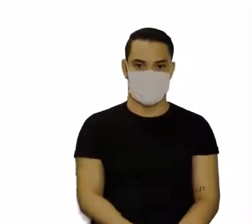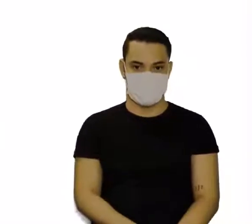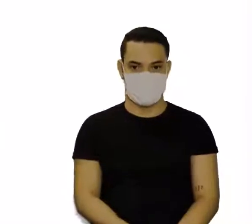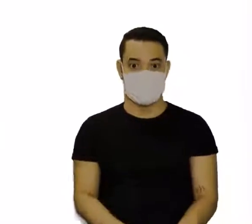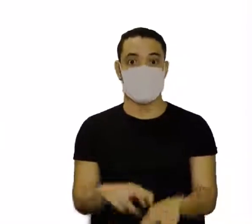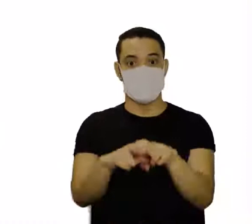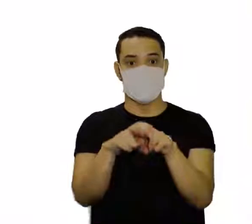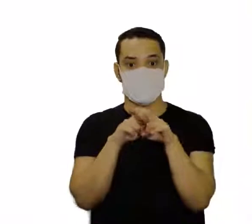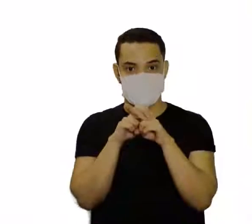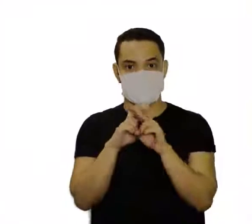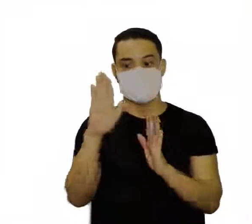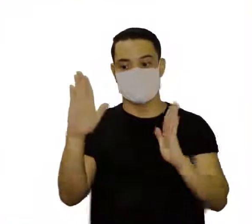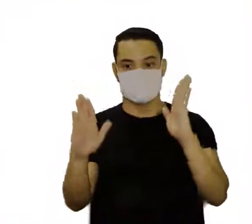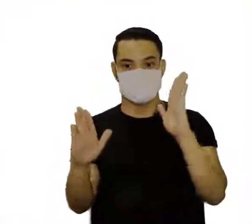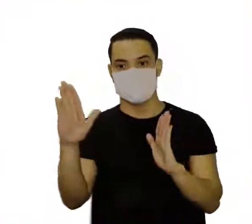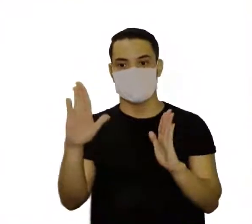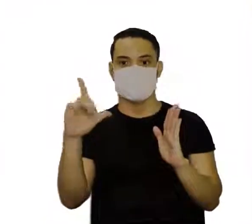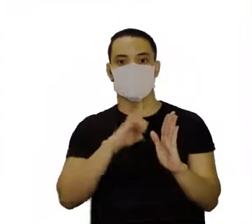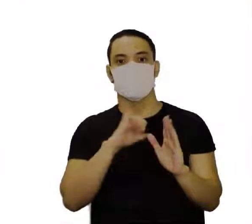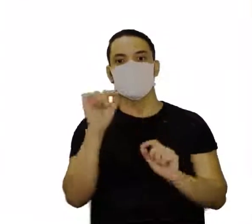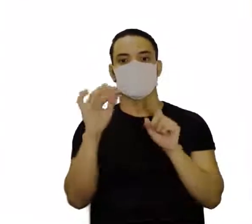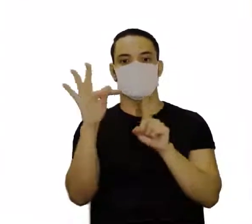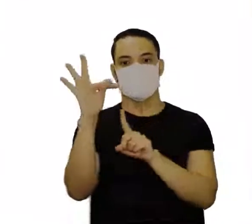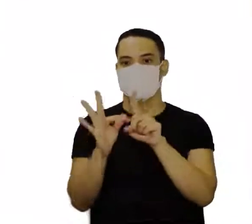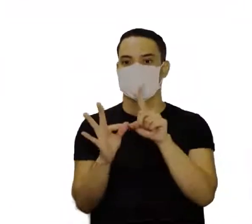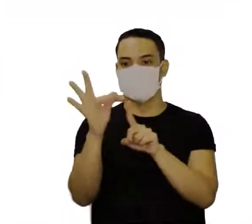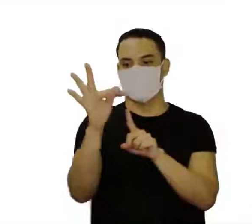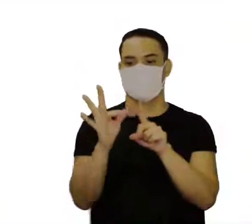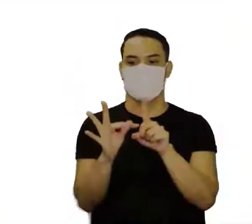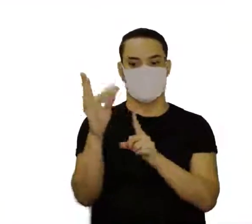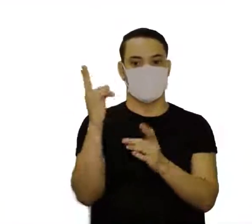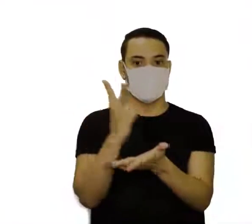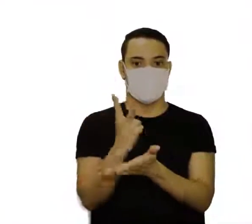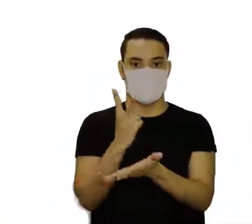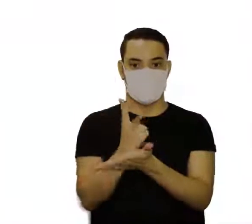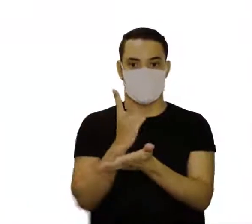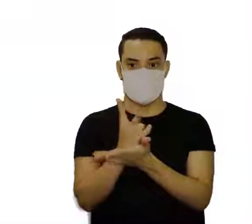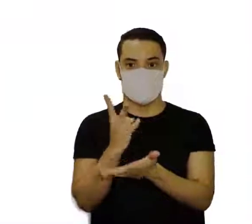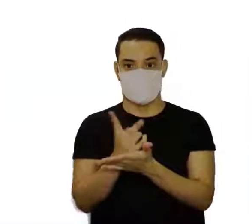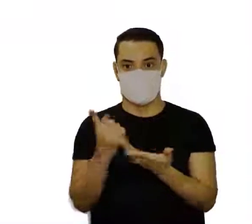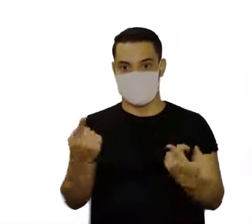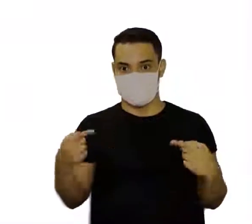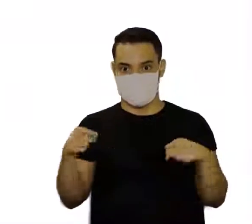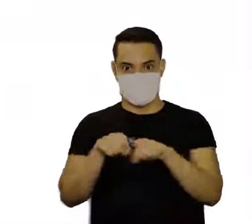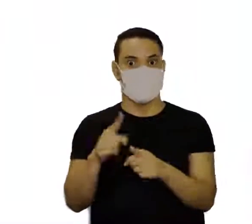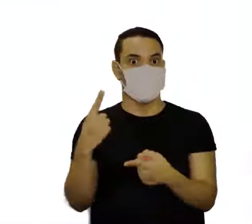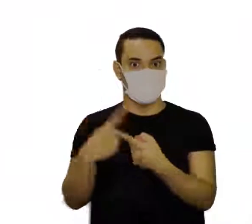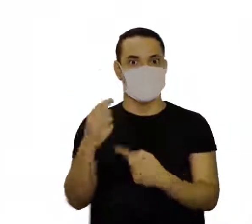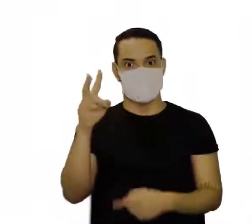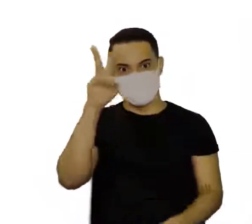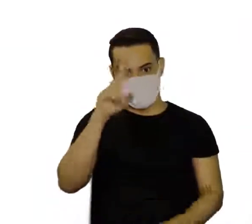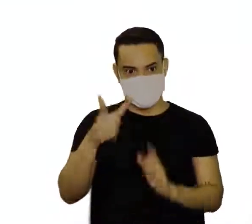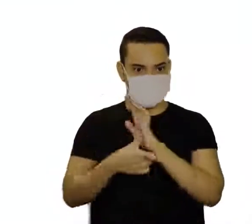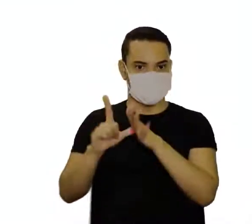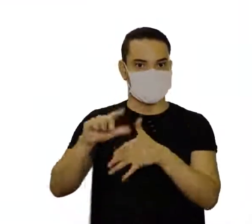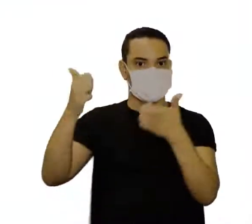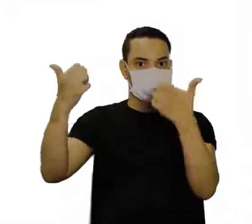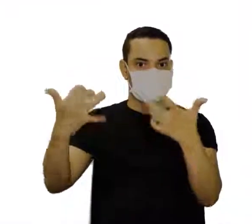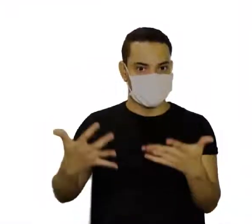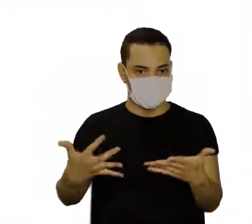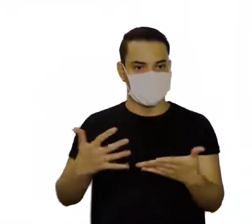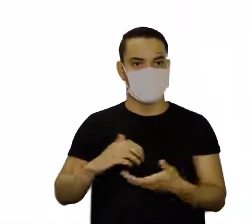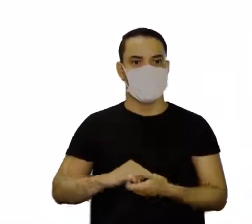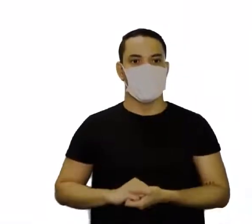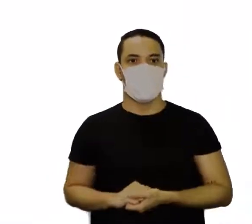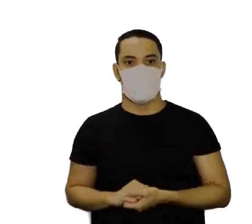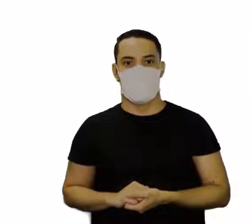as medidas, a temperatura dos resistores foi mantida constante, porque quando muda a temperatura, já falei que muda a resistência.